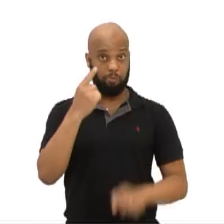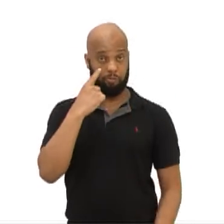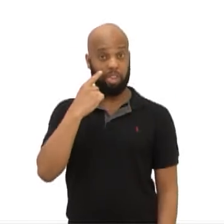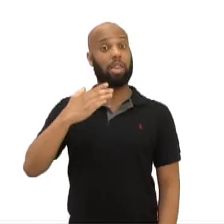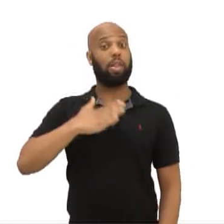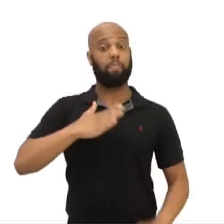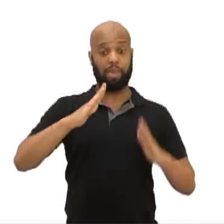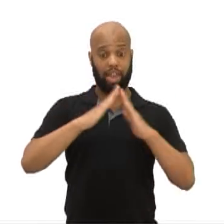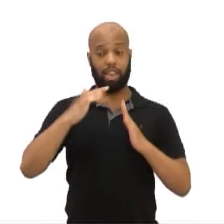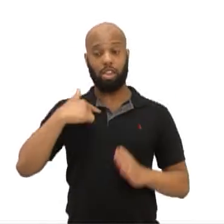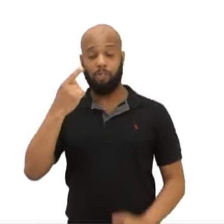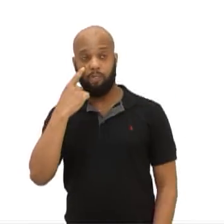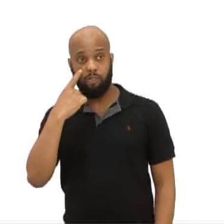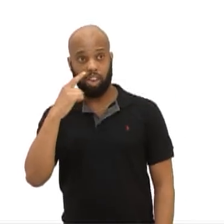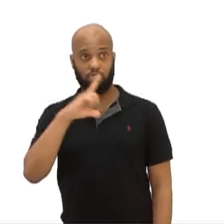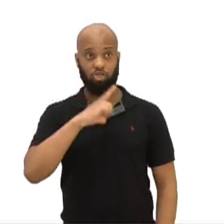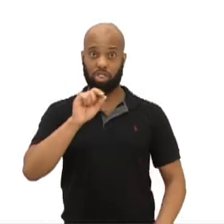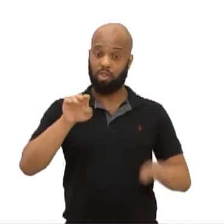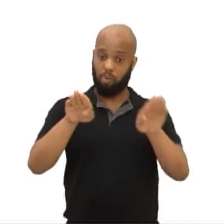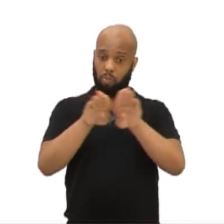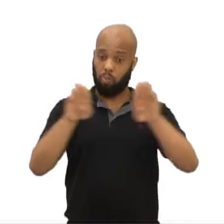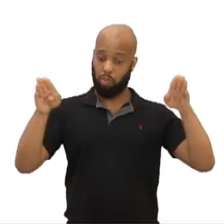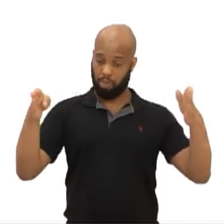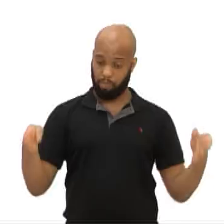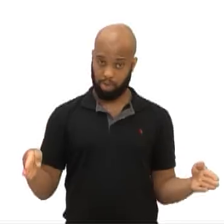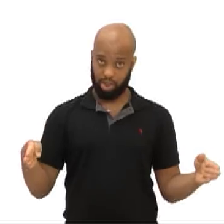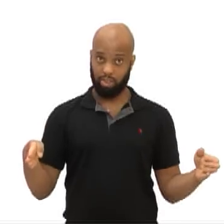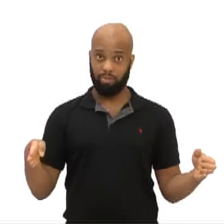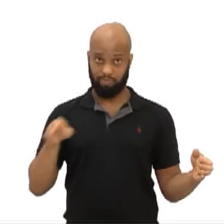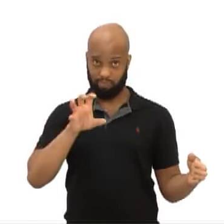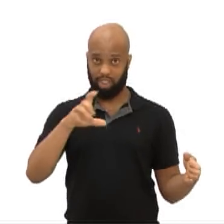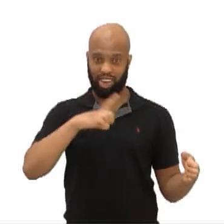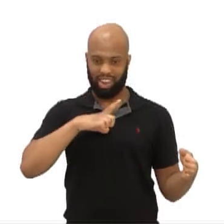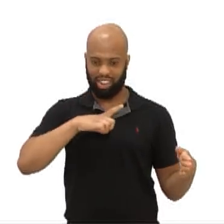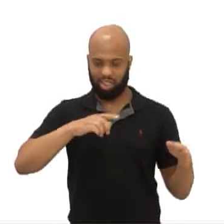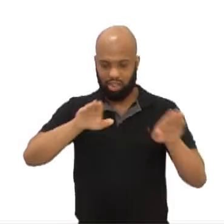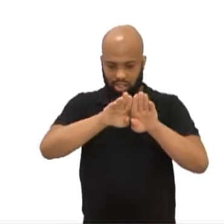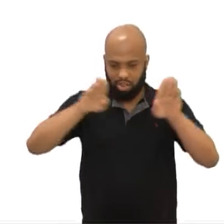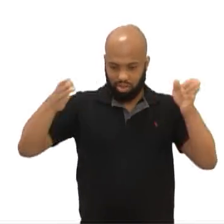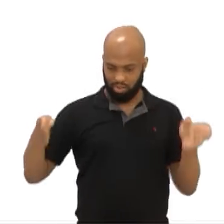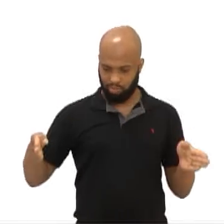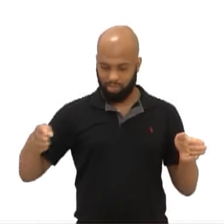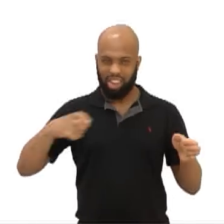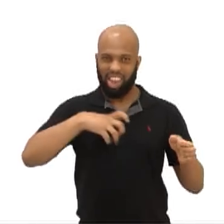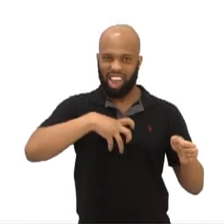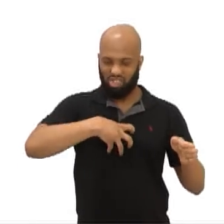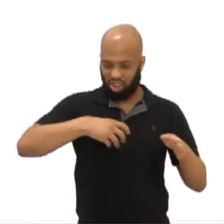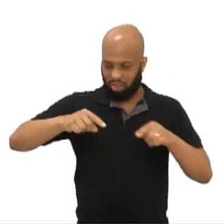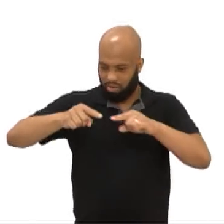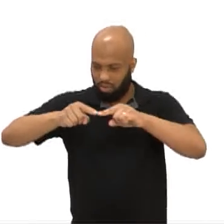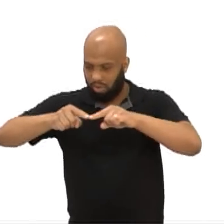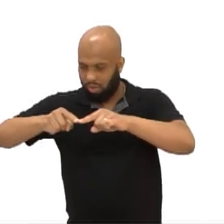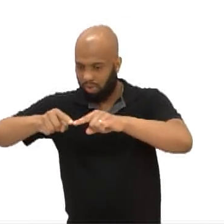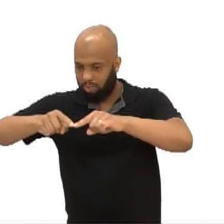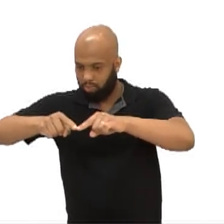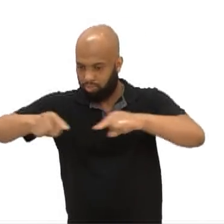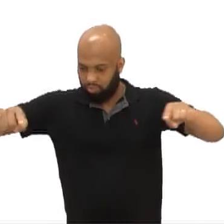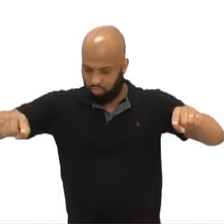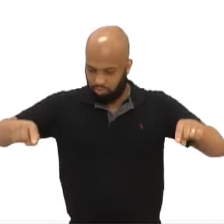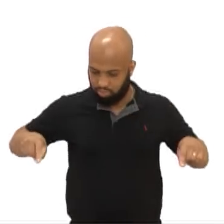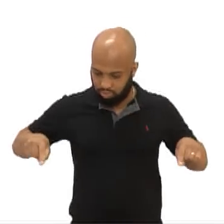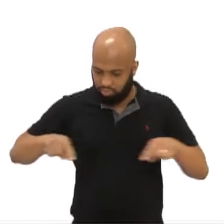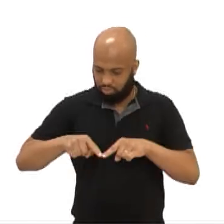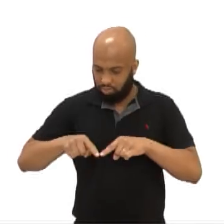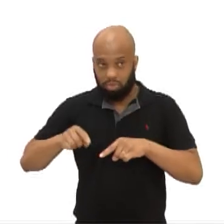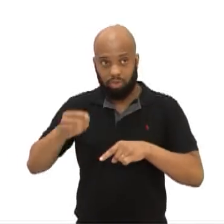lá na minha casa, o que tinha? Na minha casa tem uma mesa, certo? Que tem um canto retangular, que tem um canto que é reto. Olha aqui,